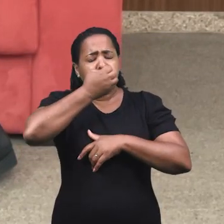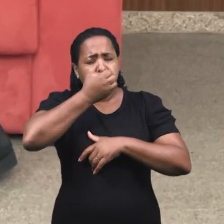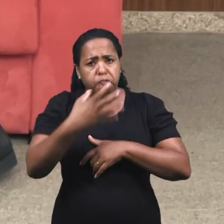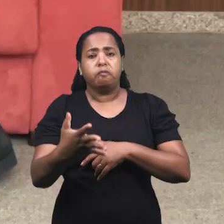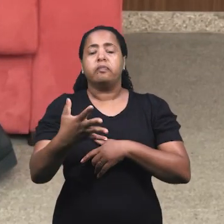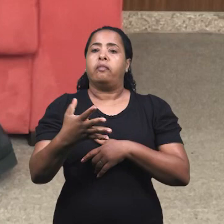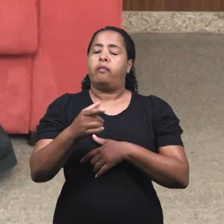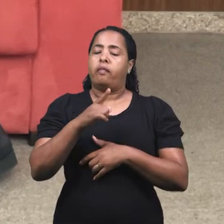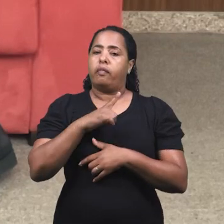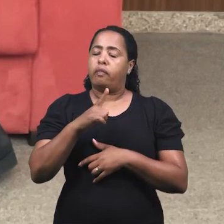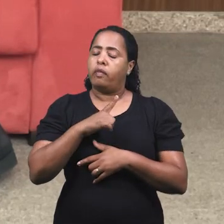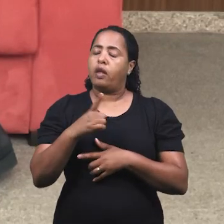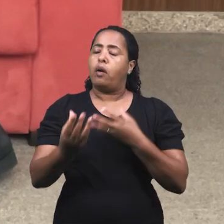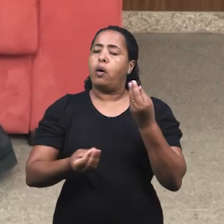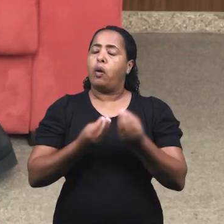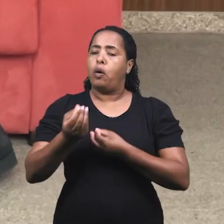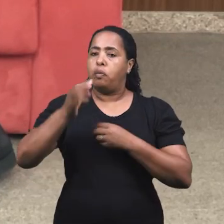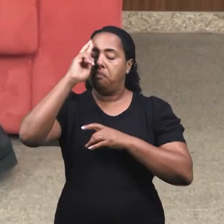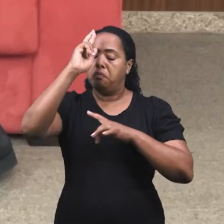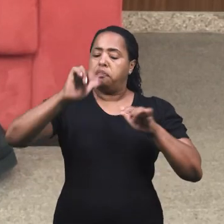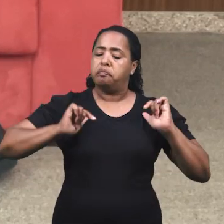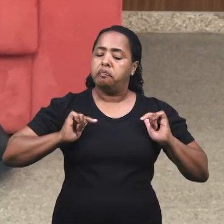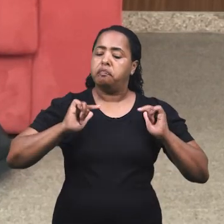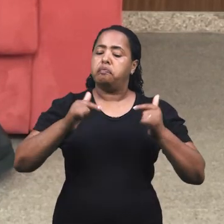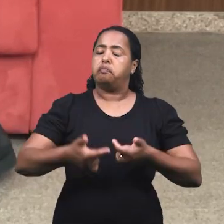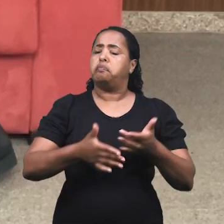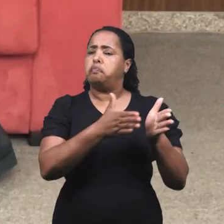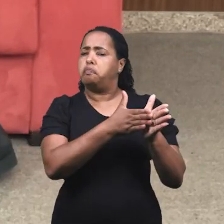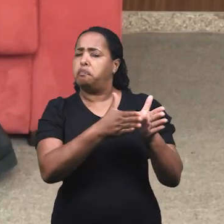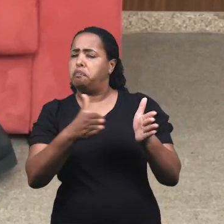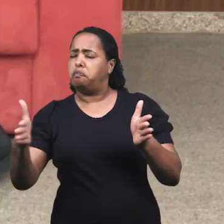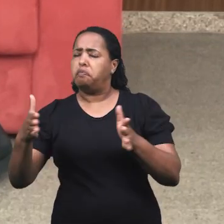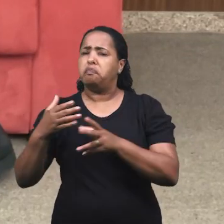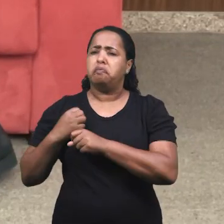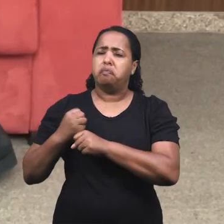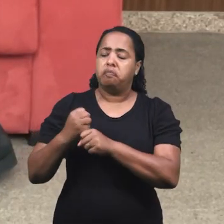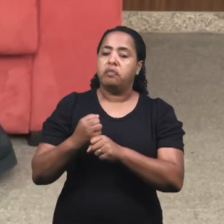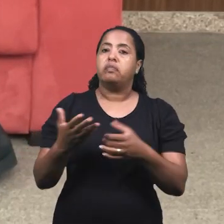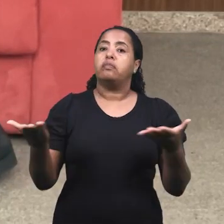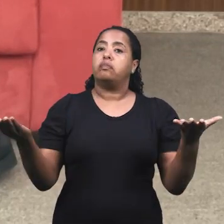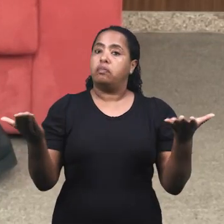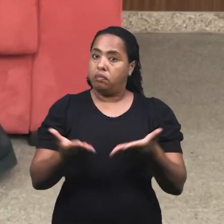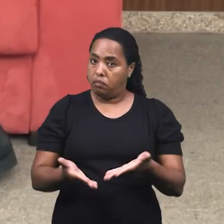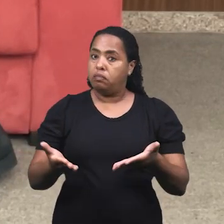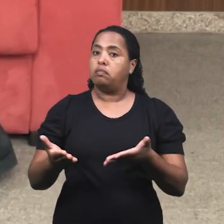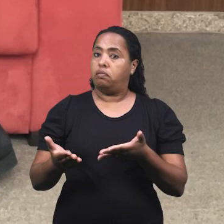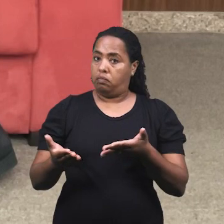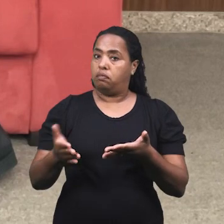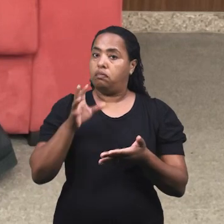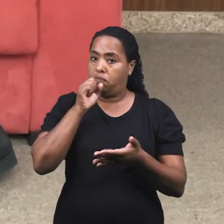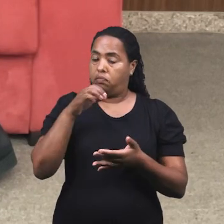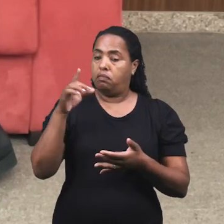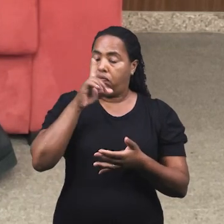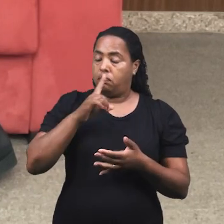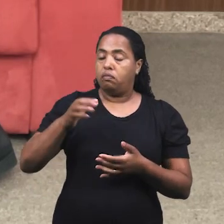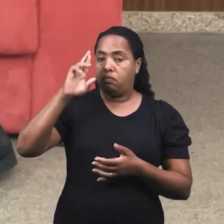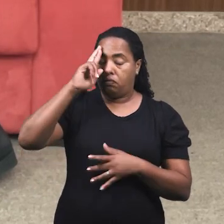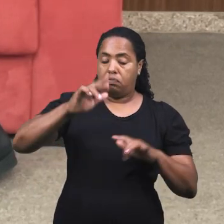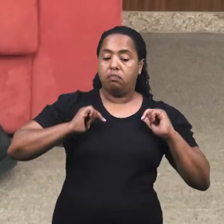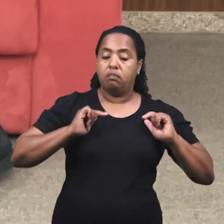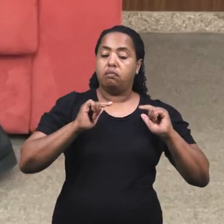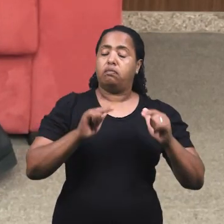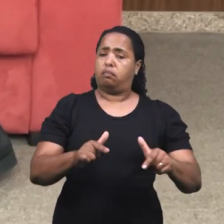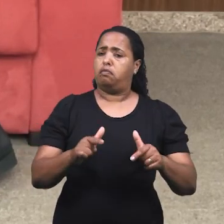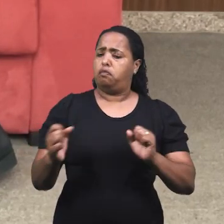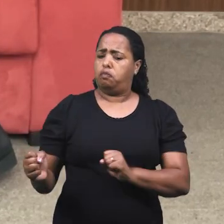muito bom. Nós temos visto a operação do Senhor ao longo dos anos, e mais uma vez nesse final de semana o Senhor ele tem operado grandemente